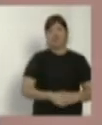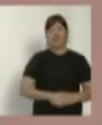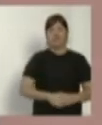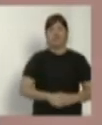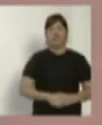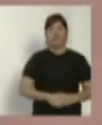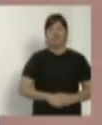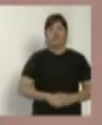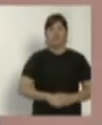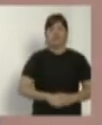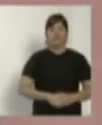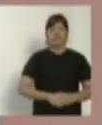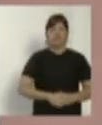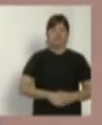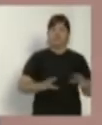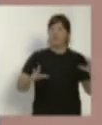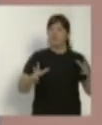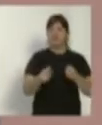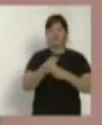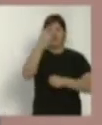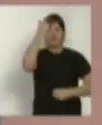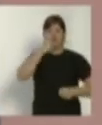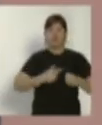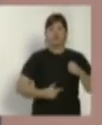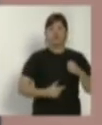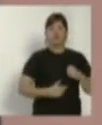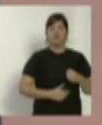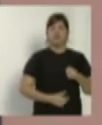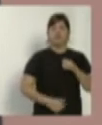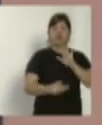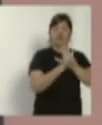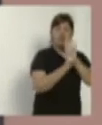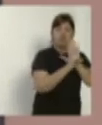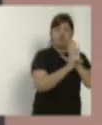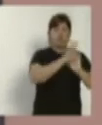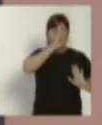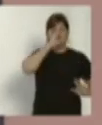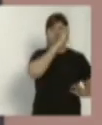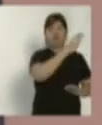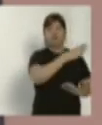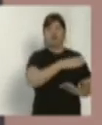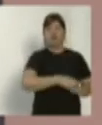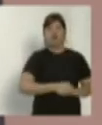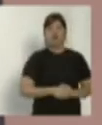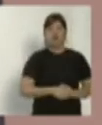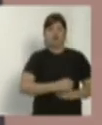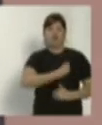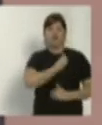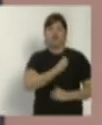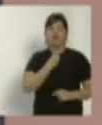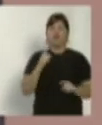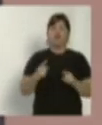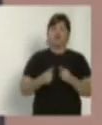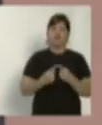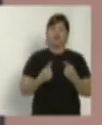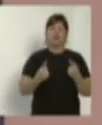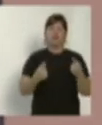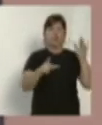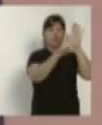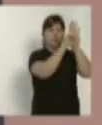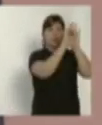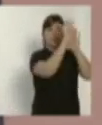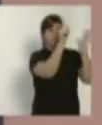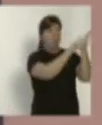em todos os seus direitos que estão na Constituição como prioridade absoluta mas tem que sair de lá